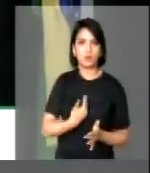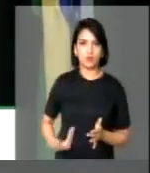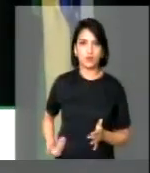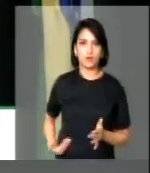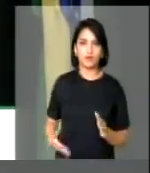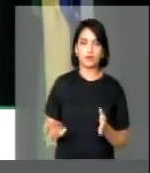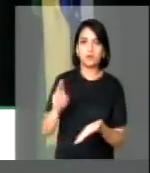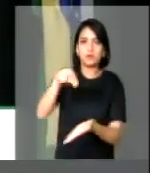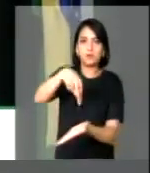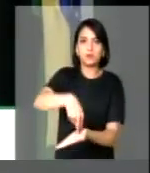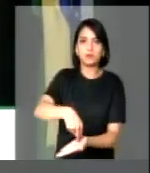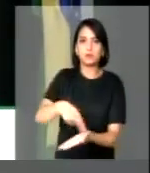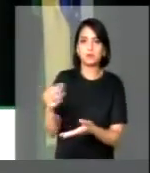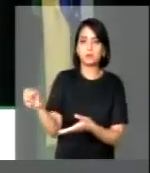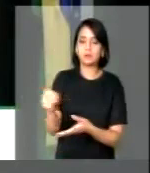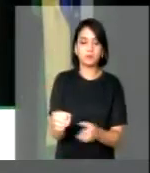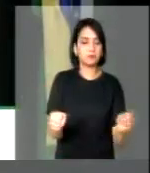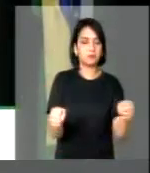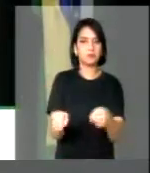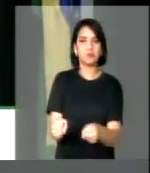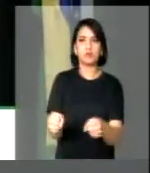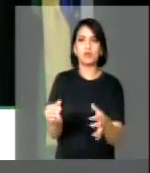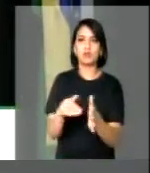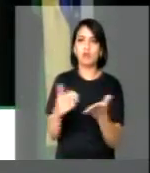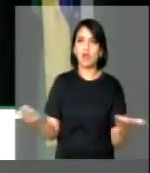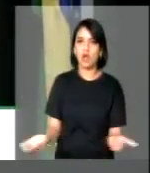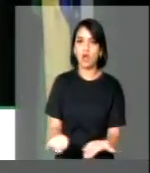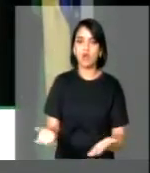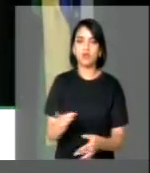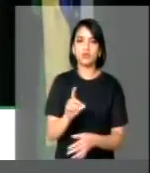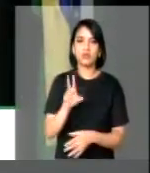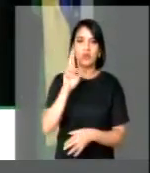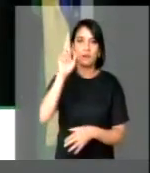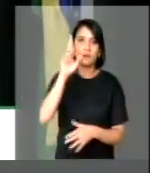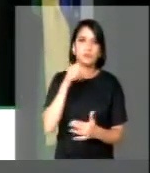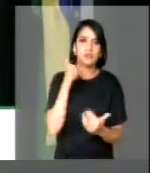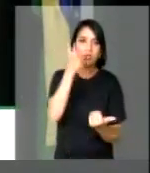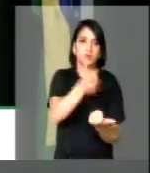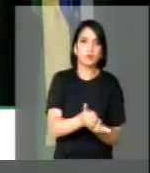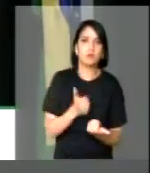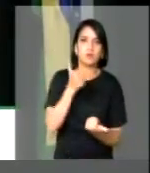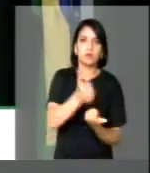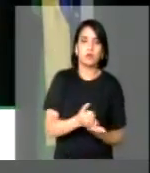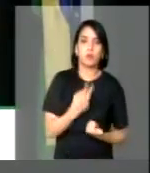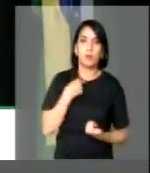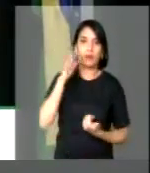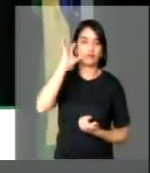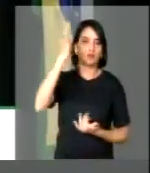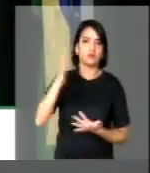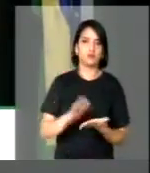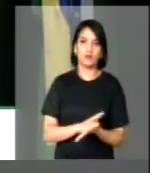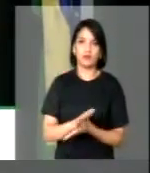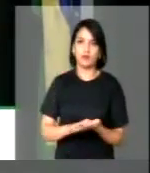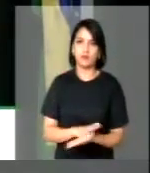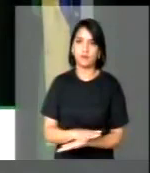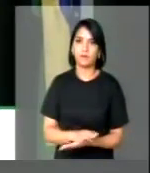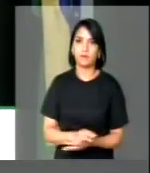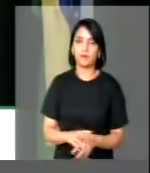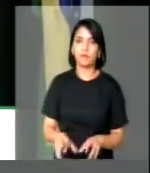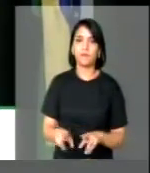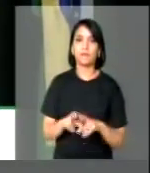tratado apenas por representantes sem poder de decisão. A audiência trata sobre o projeto de